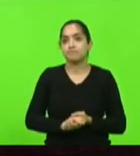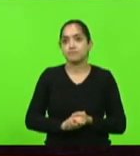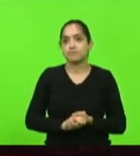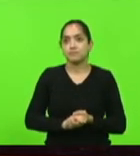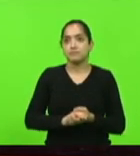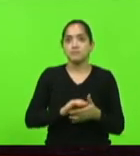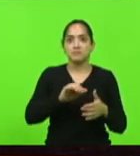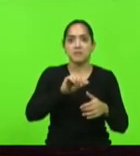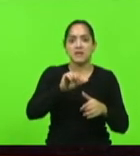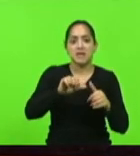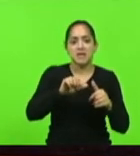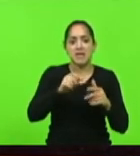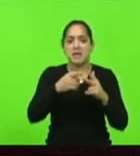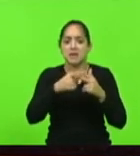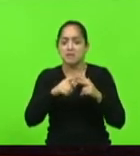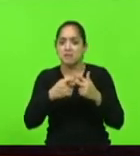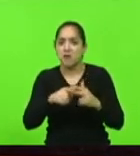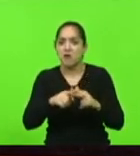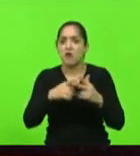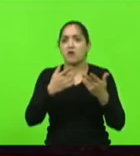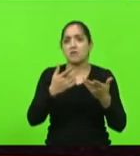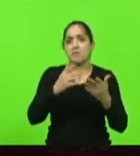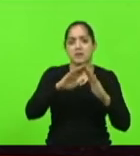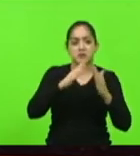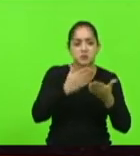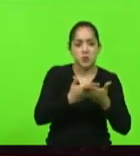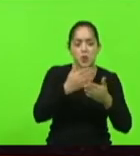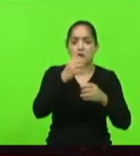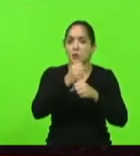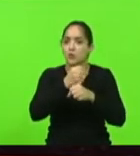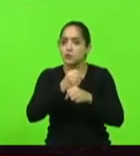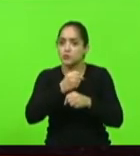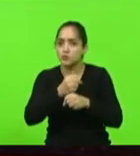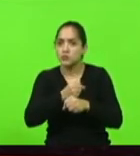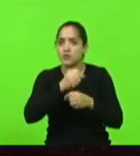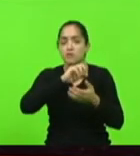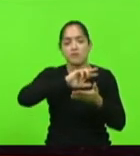reforma de escolas, manutenção de escolas, construção de escolas,